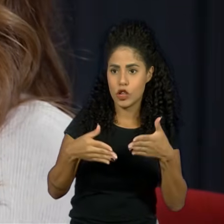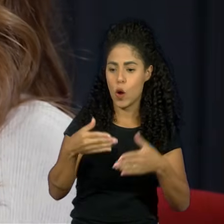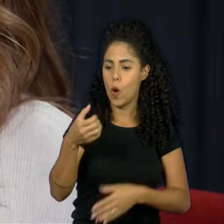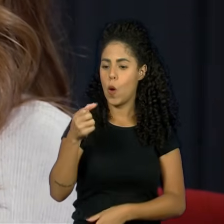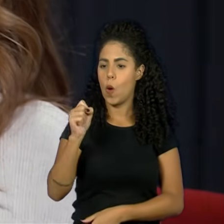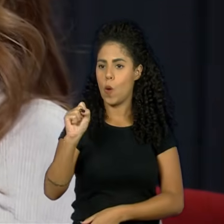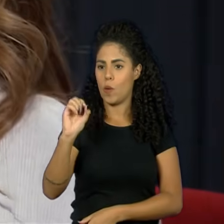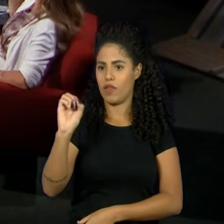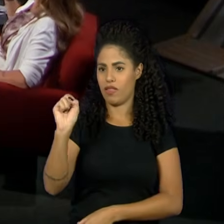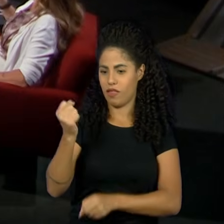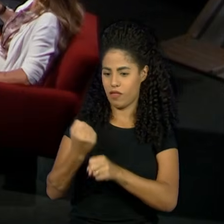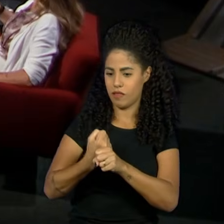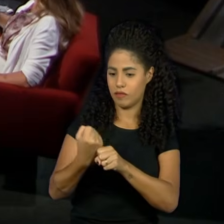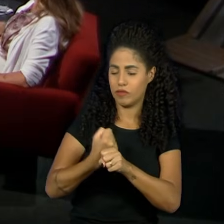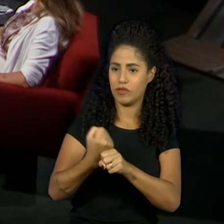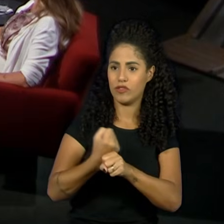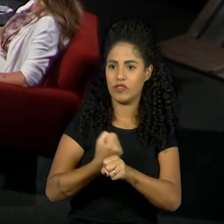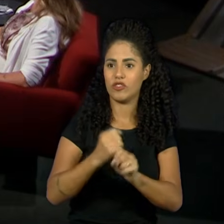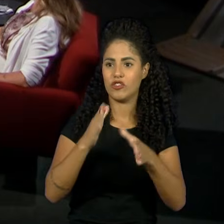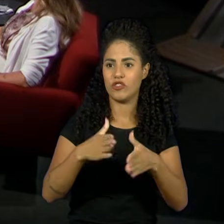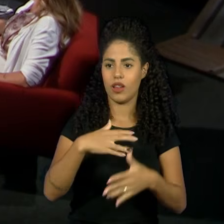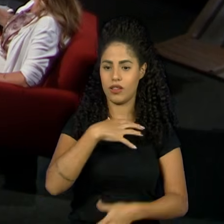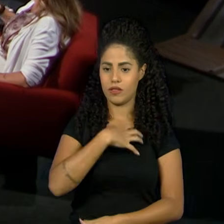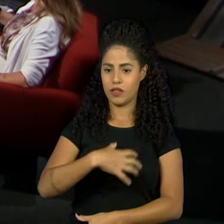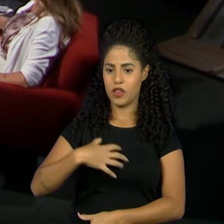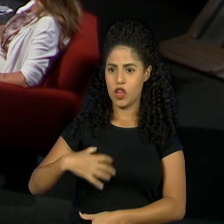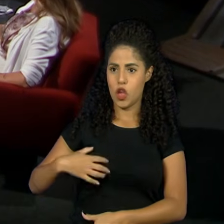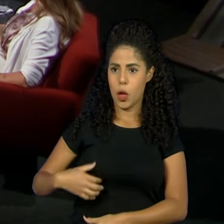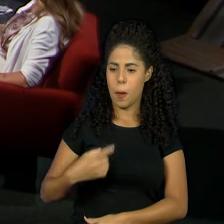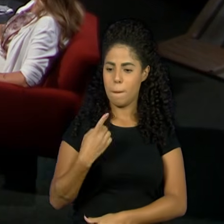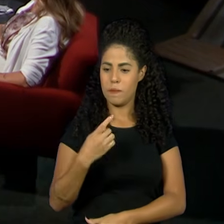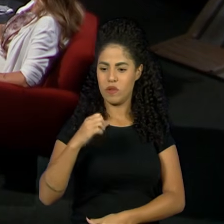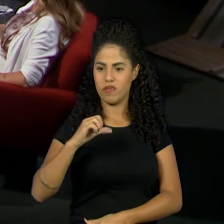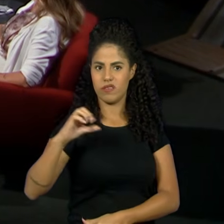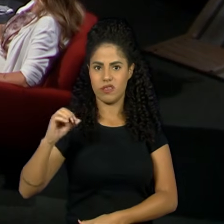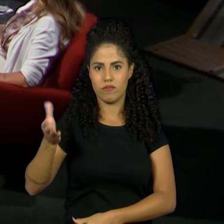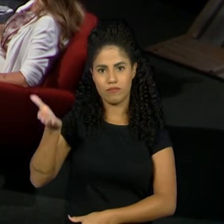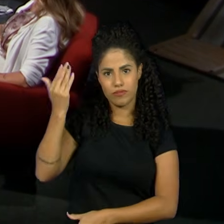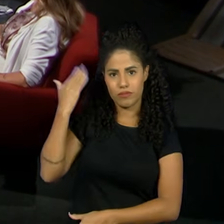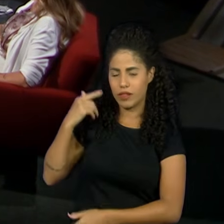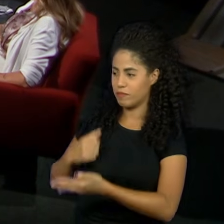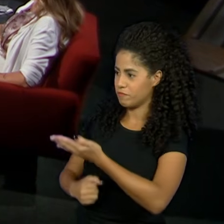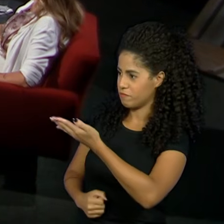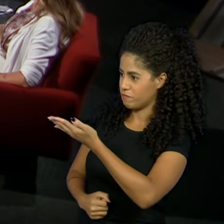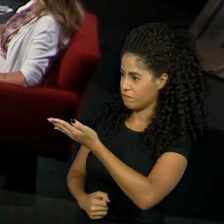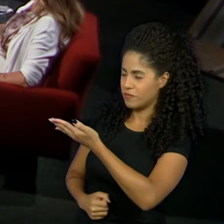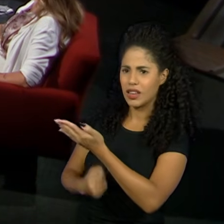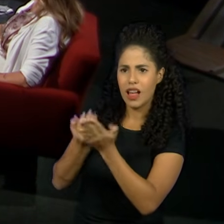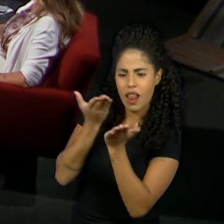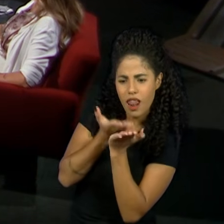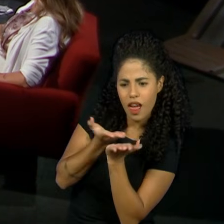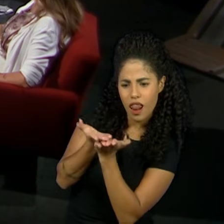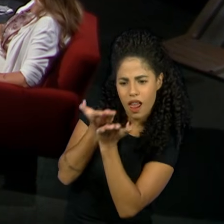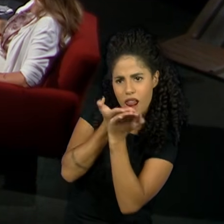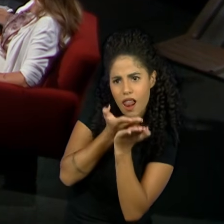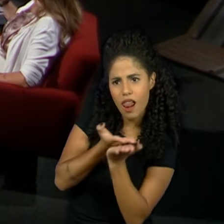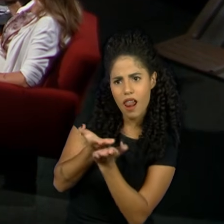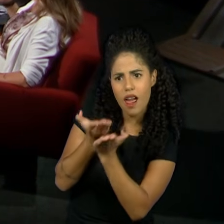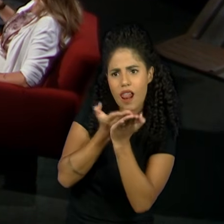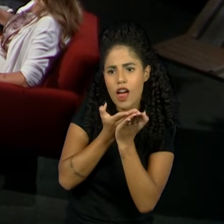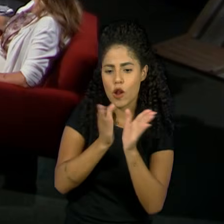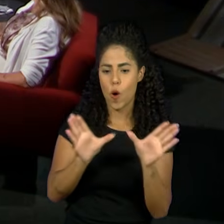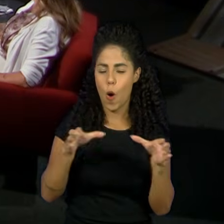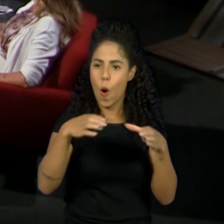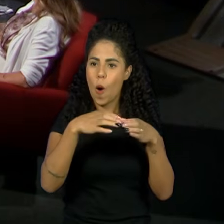anos. Começou em Harvard em 1900 e bolinha. Começou a estudar os rapazes